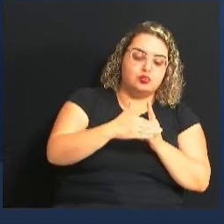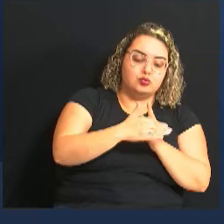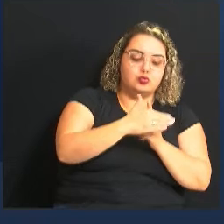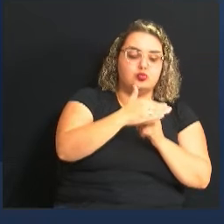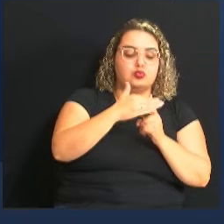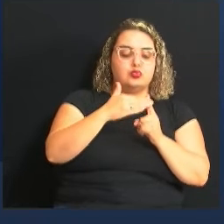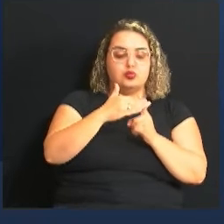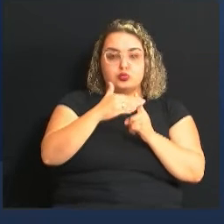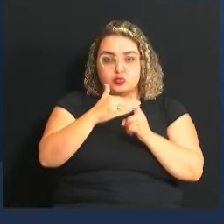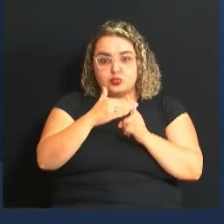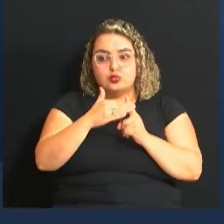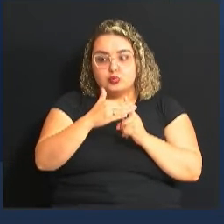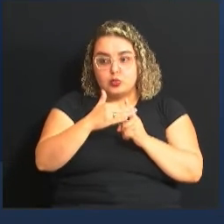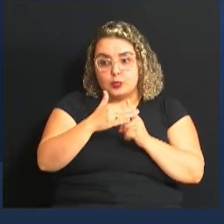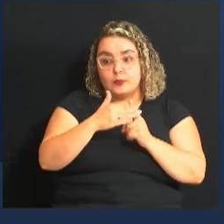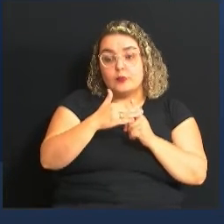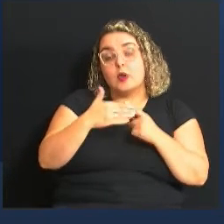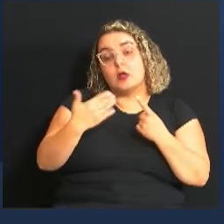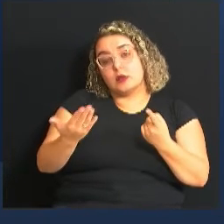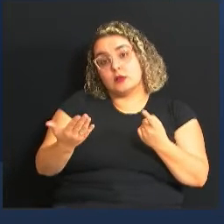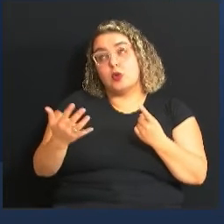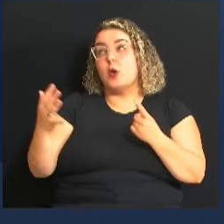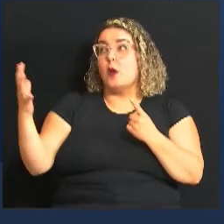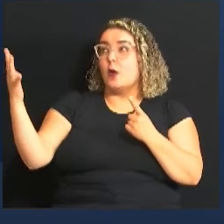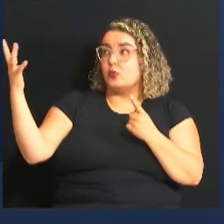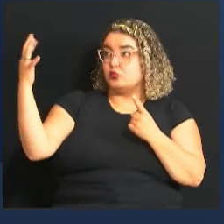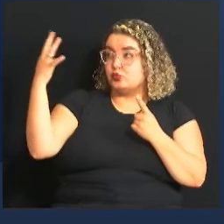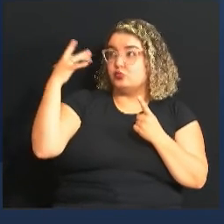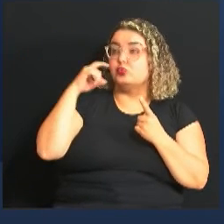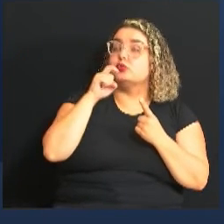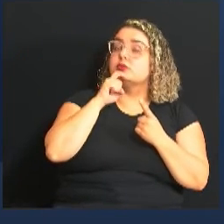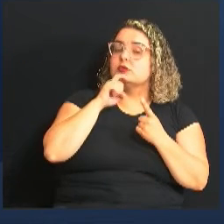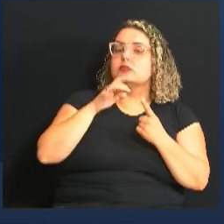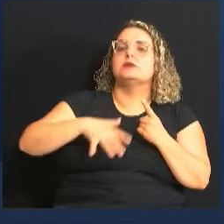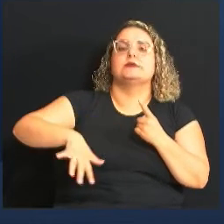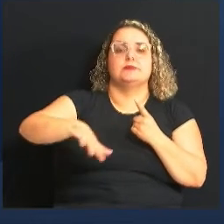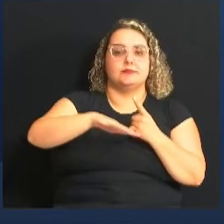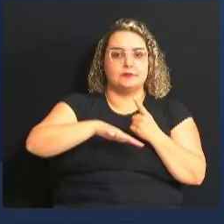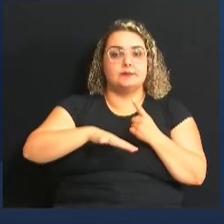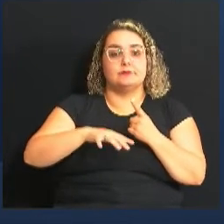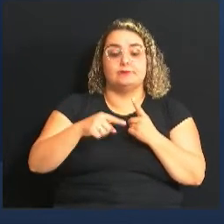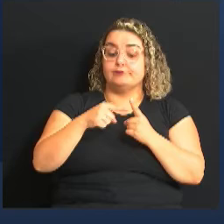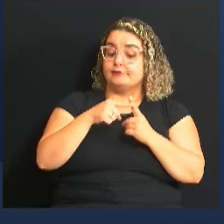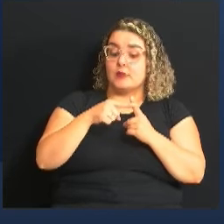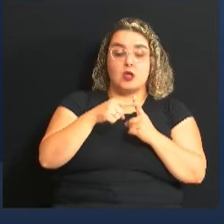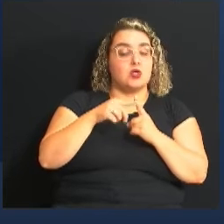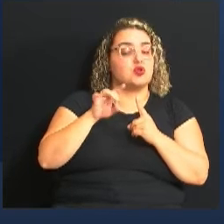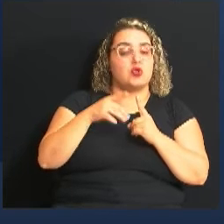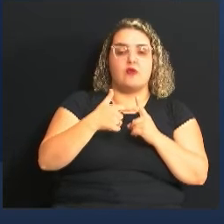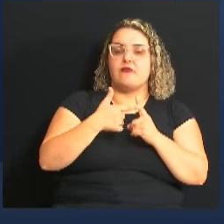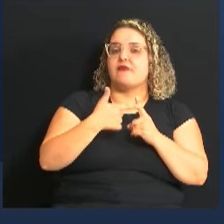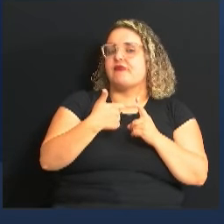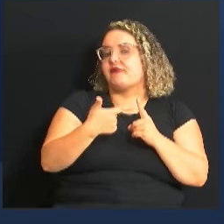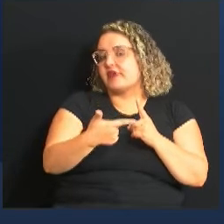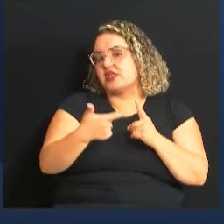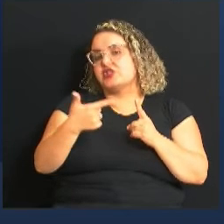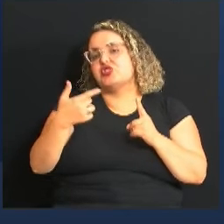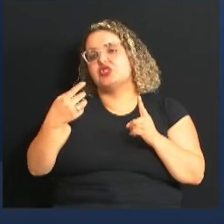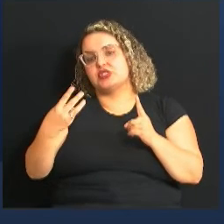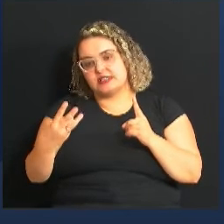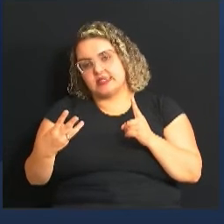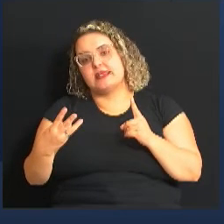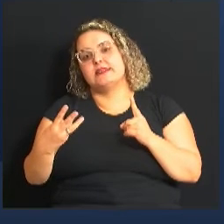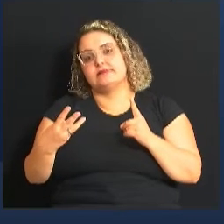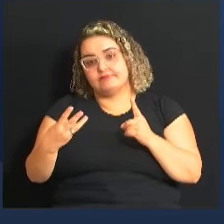sobe um pouco, por conta da massa de ar frio que está aqui na nossa região, só que não passa dos 23 graus, mesmo